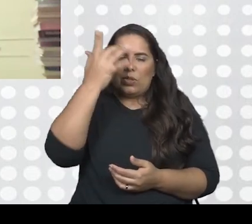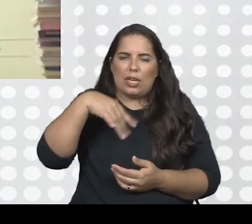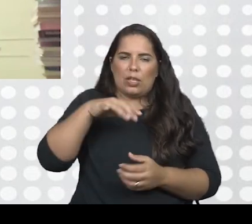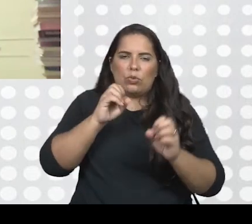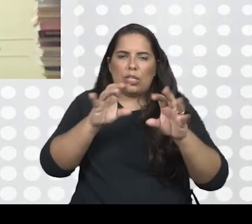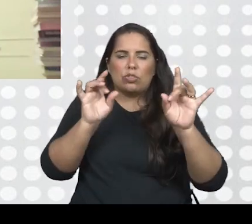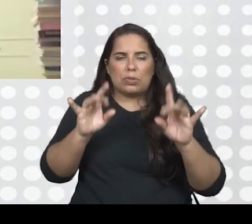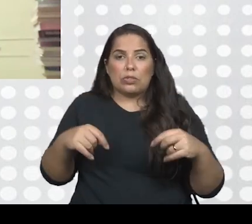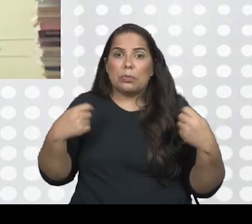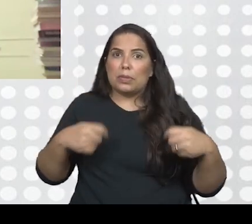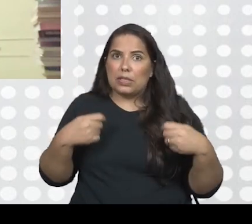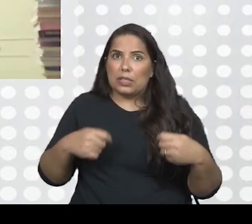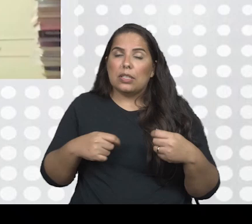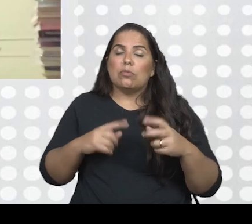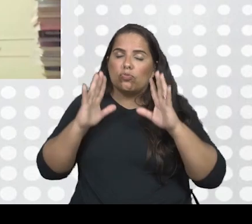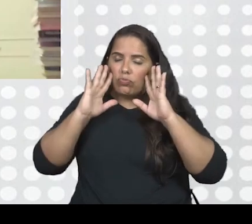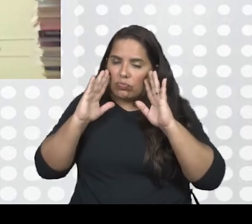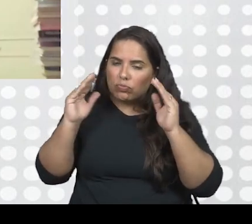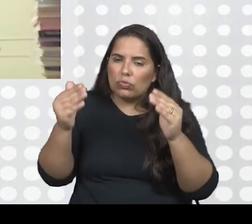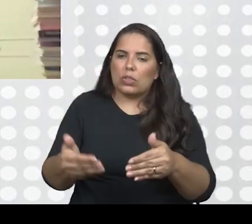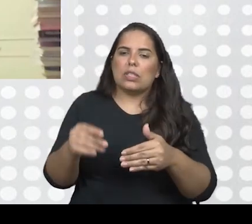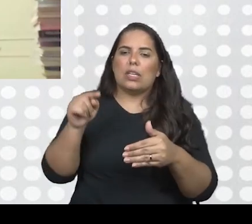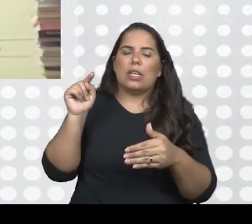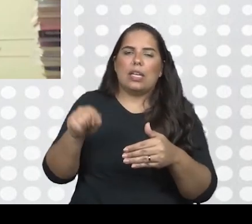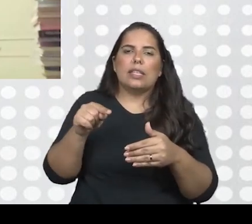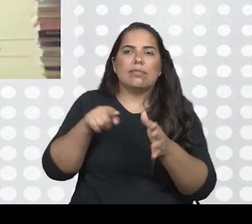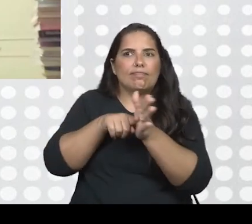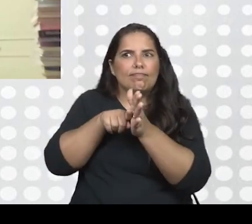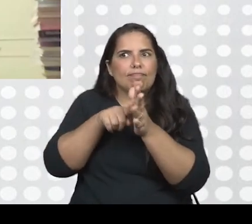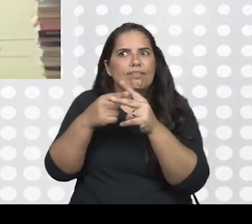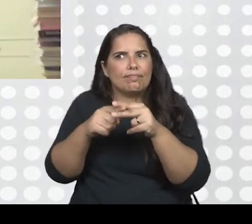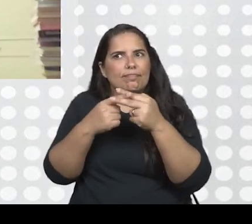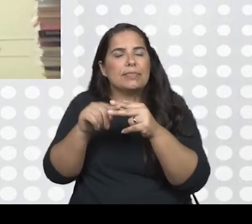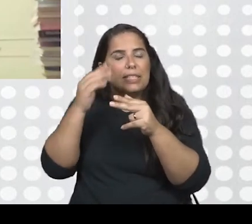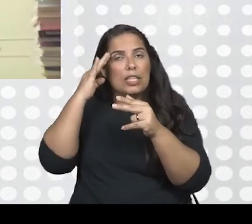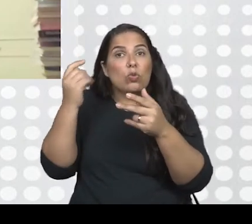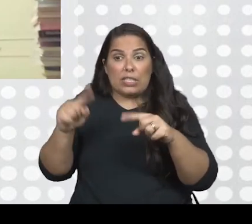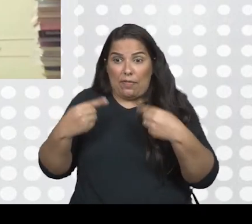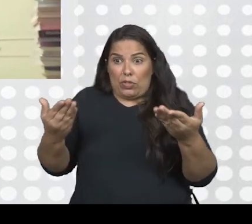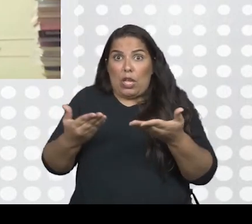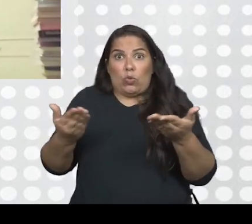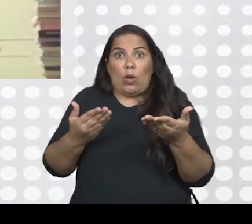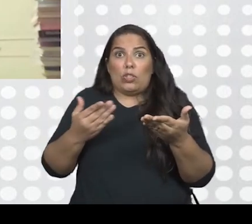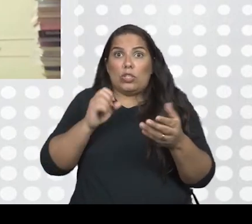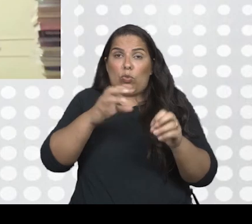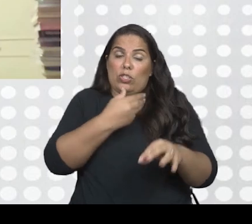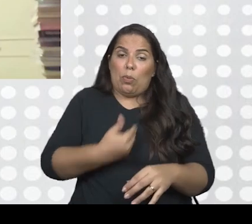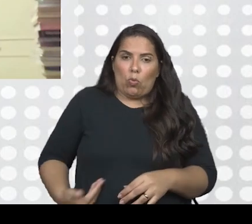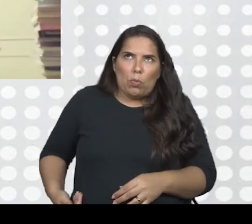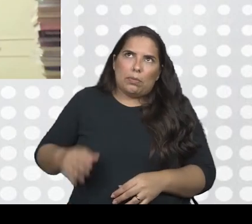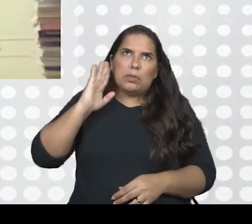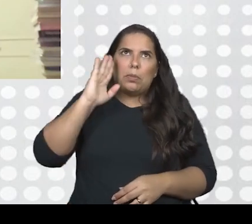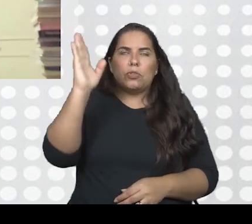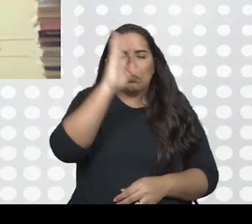educação especial, precisamos nos dedicar a essa revisão, considerando os desafios atuais que a educação pública, sobretudo a pública,